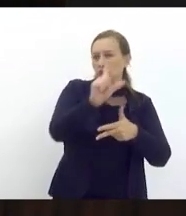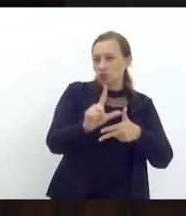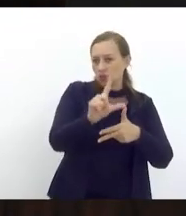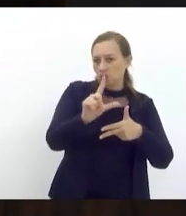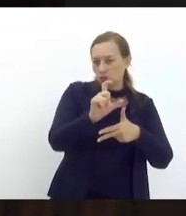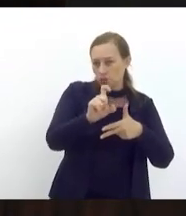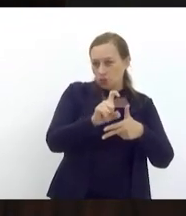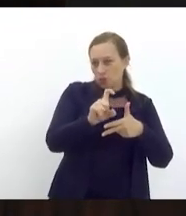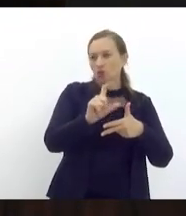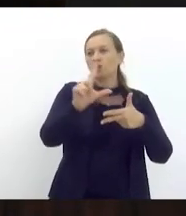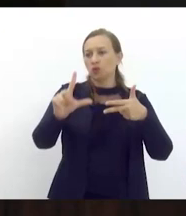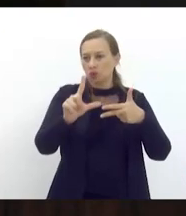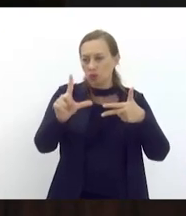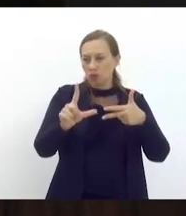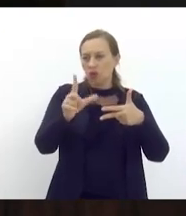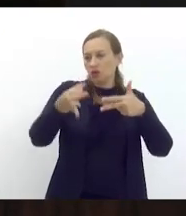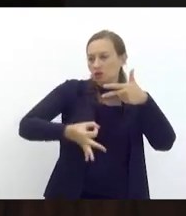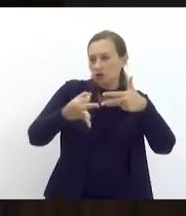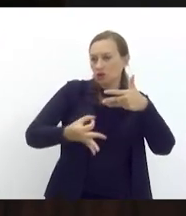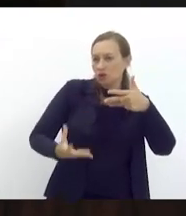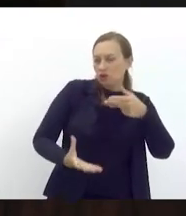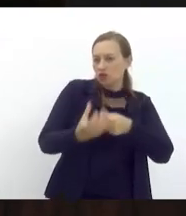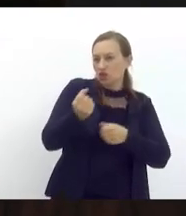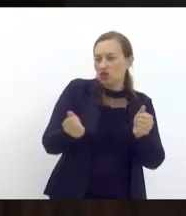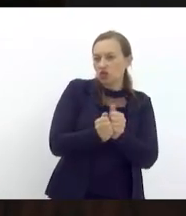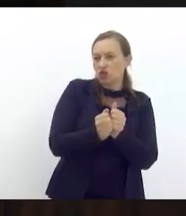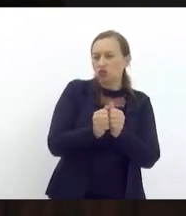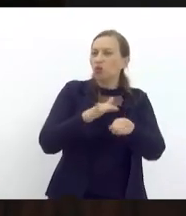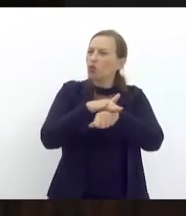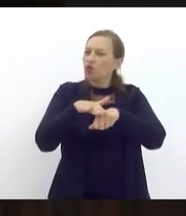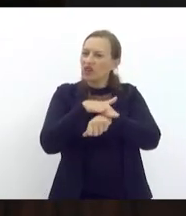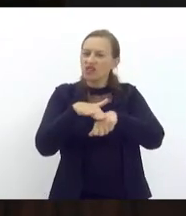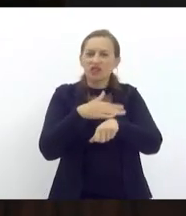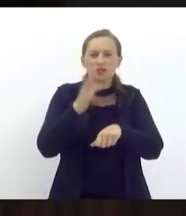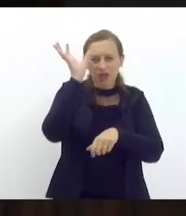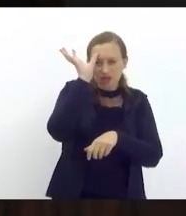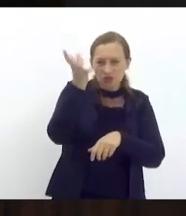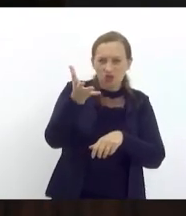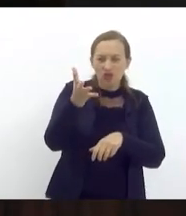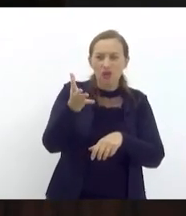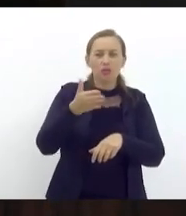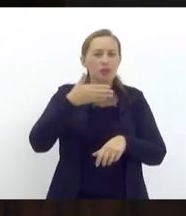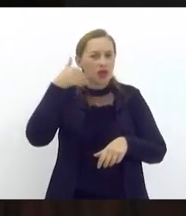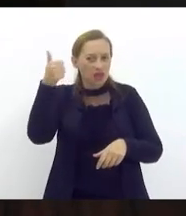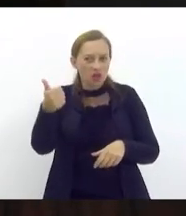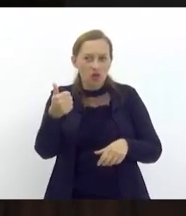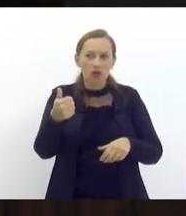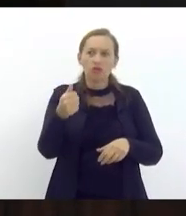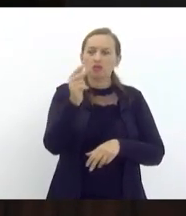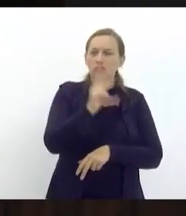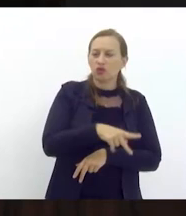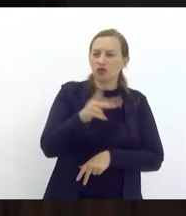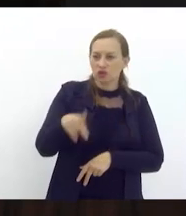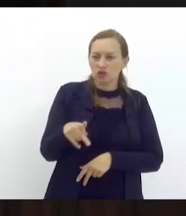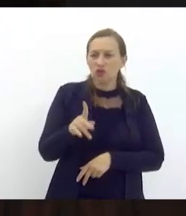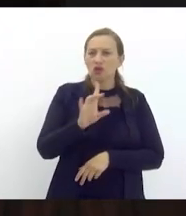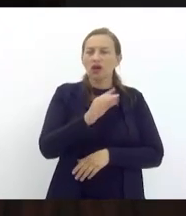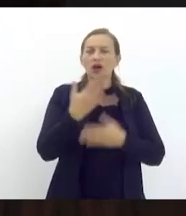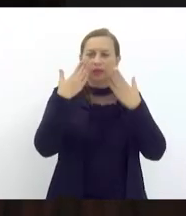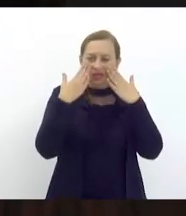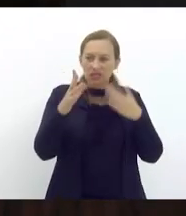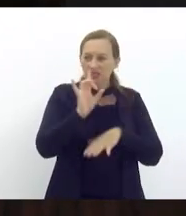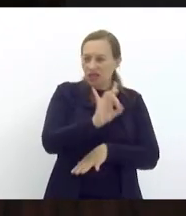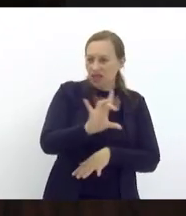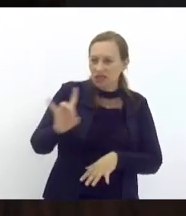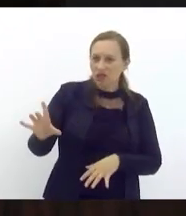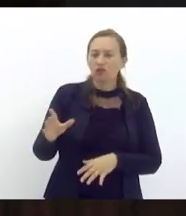conversando achar alguma forma de que a gente possa apresentar aqui o Parlamento a cada um dos Senhores apresentar